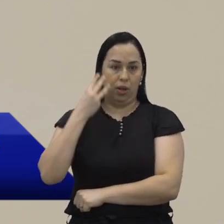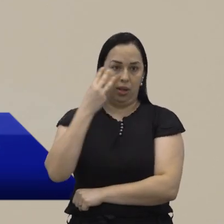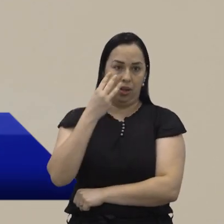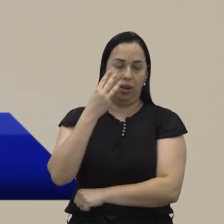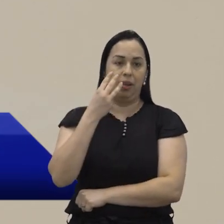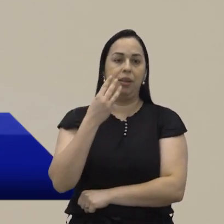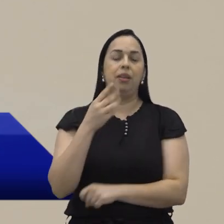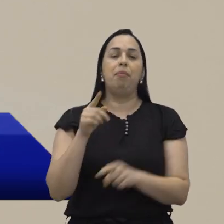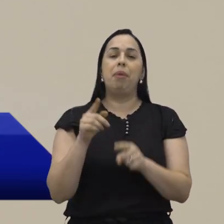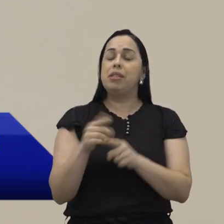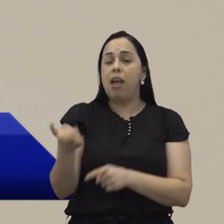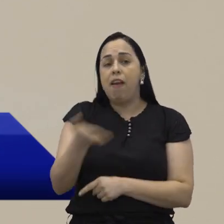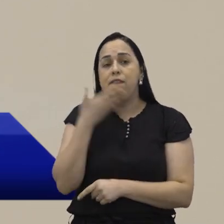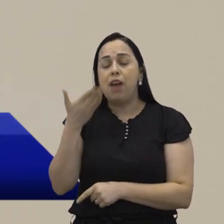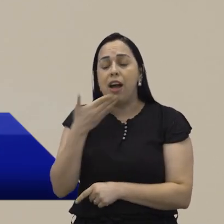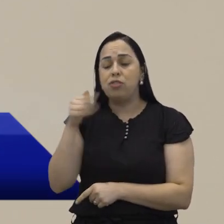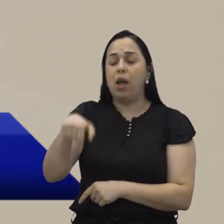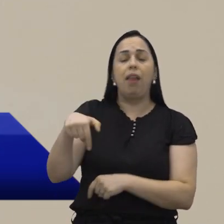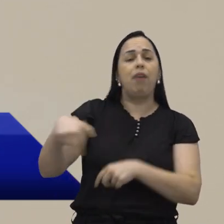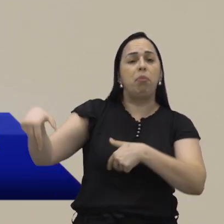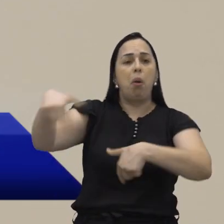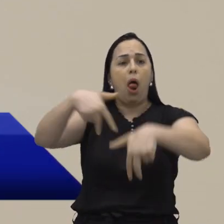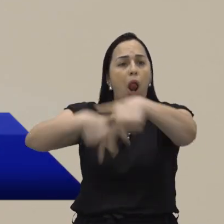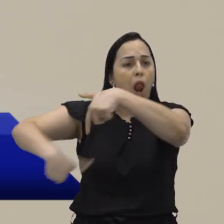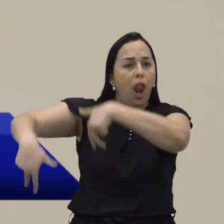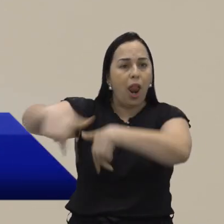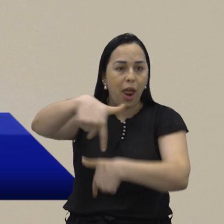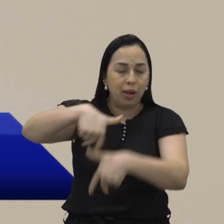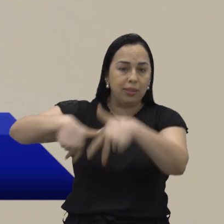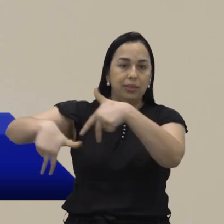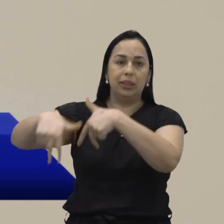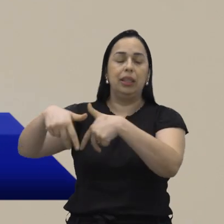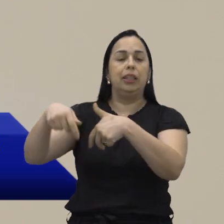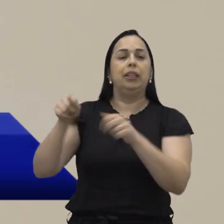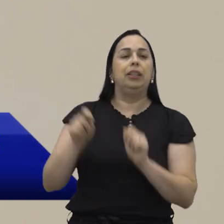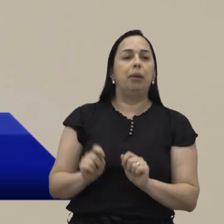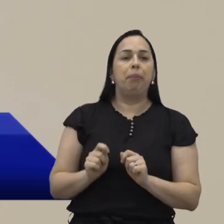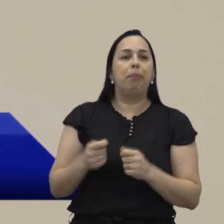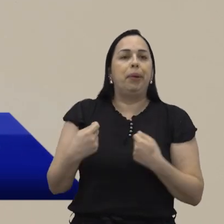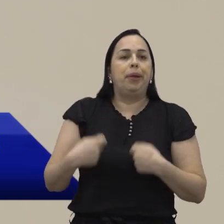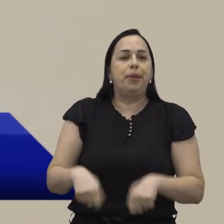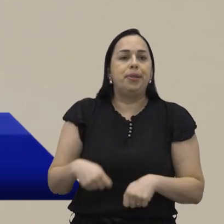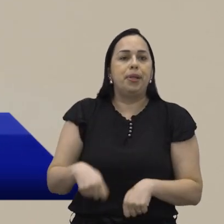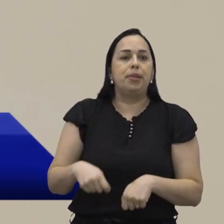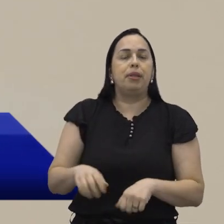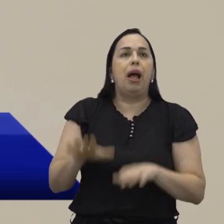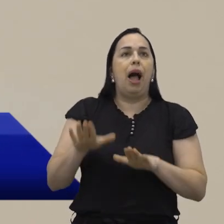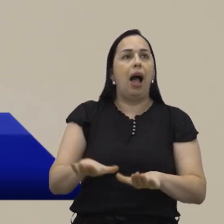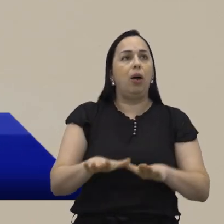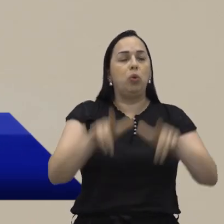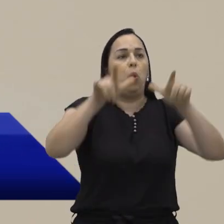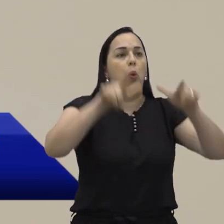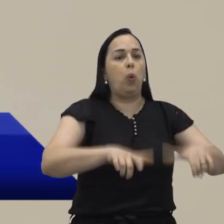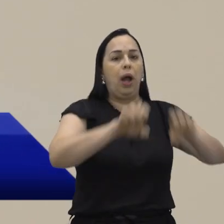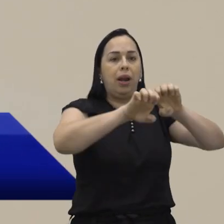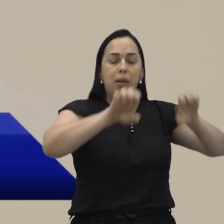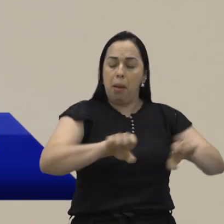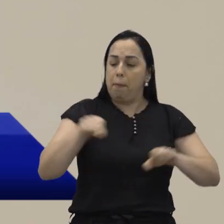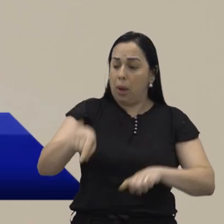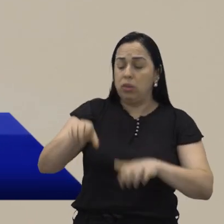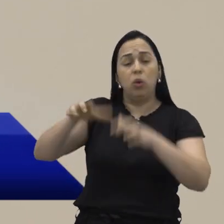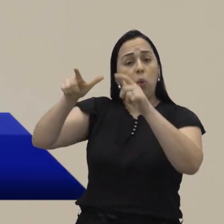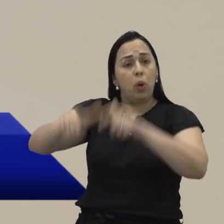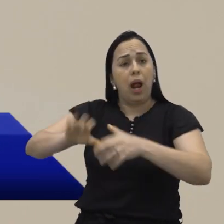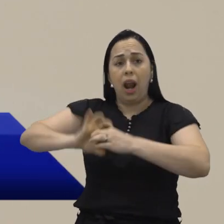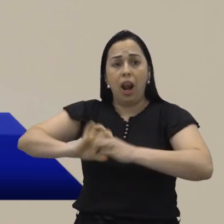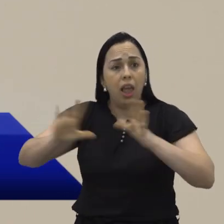fácil, porque limitando o tempo de tela, as crianças elas vão correr, elas vão brincar e vão se movimentar. E não precisam necessariamente de um momento estruturado.